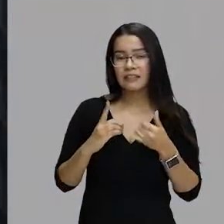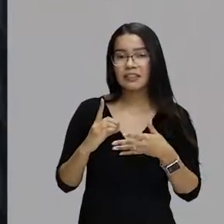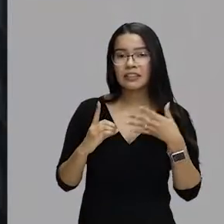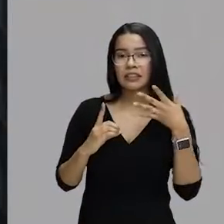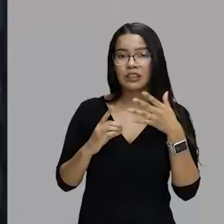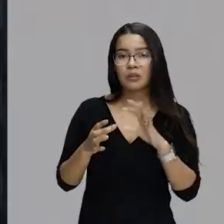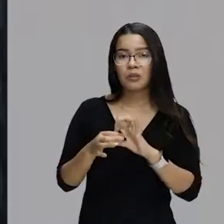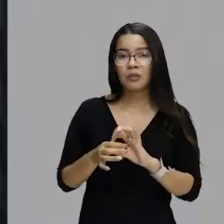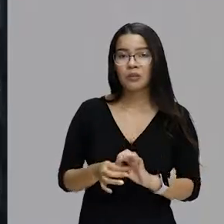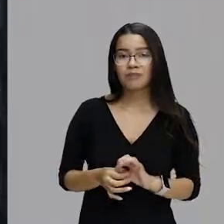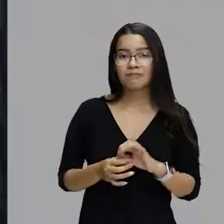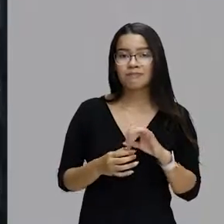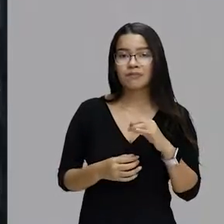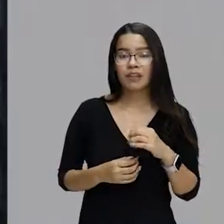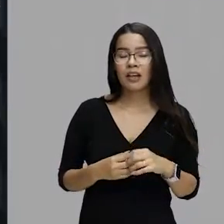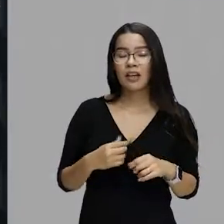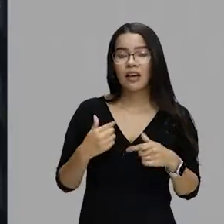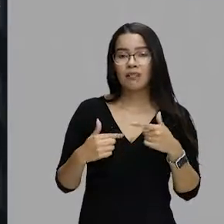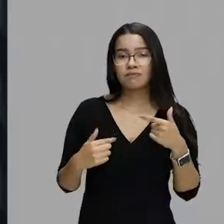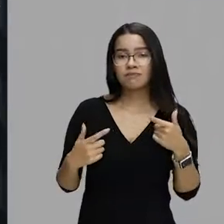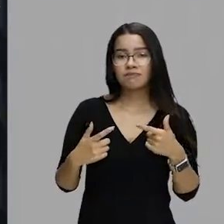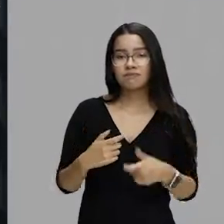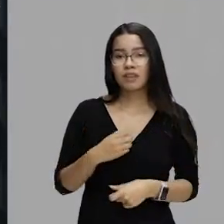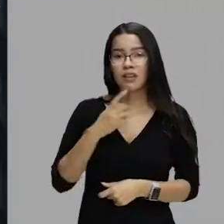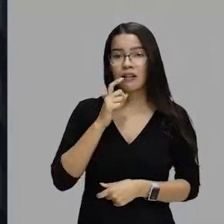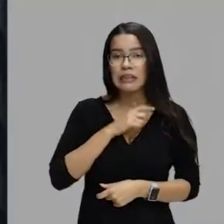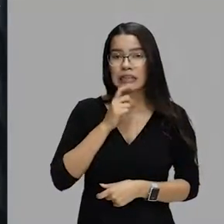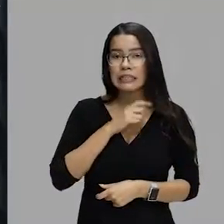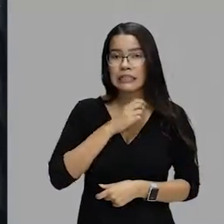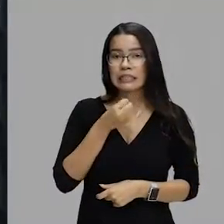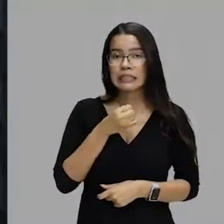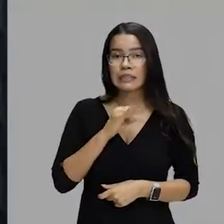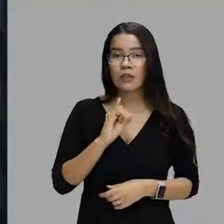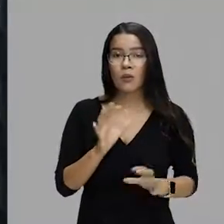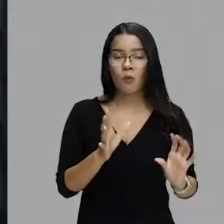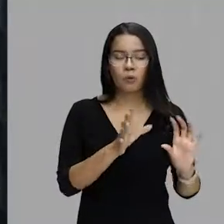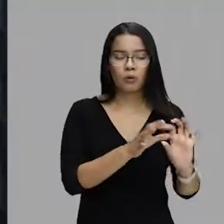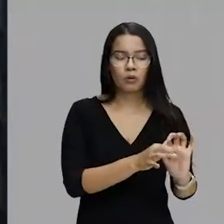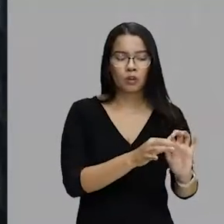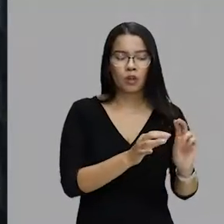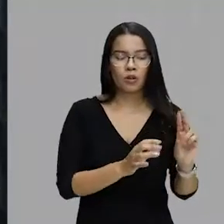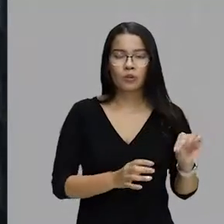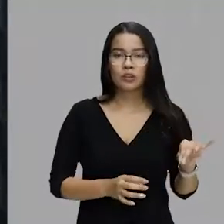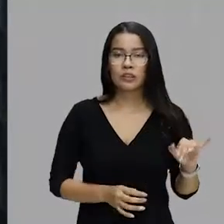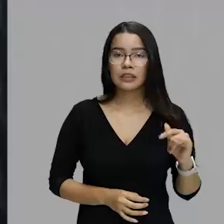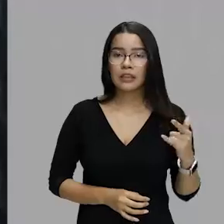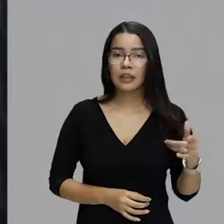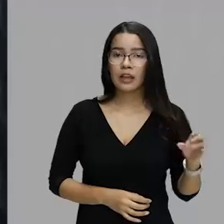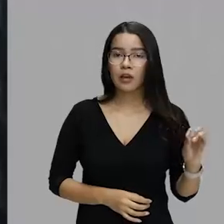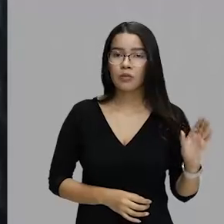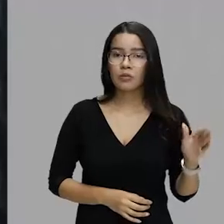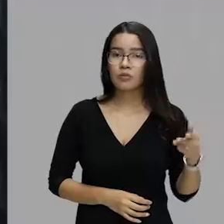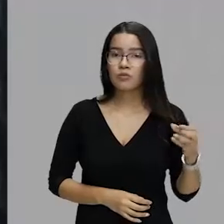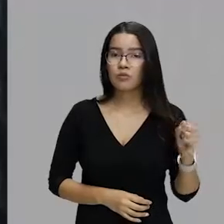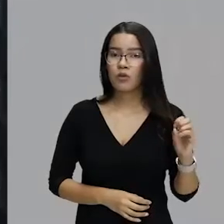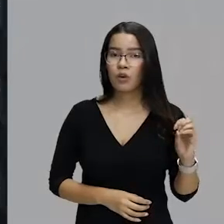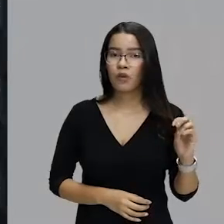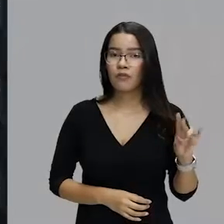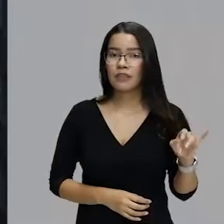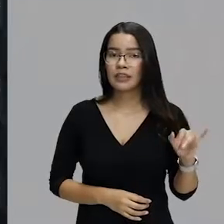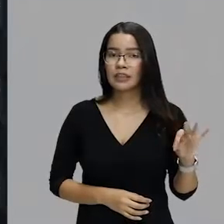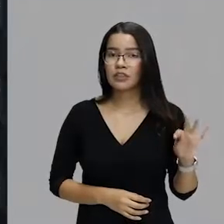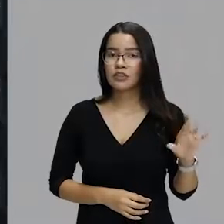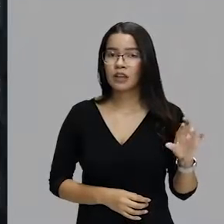Fria. Ou seja, se alinhar à União Soviética. Cuba vai aderir ao comunismo